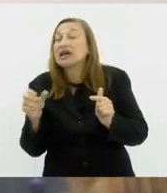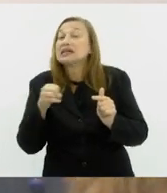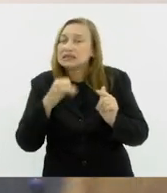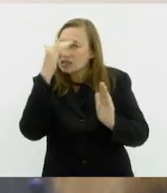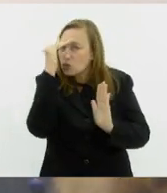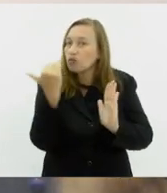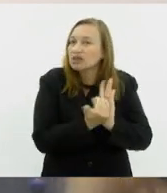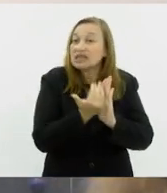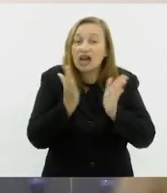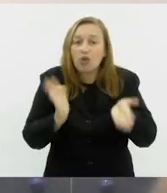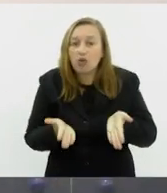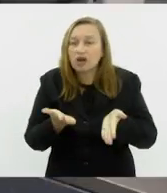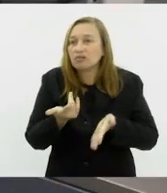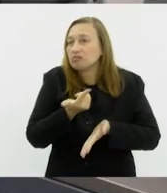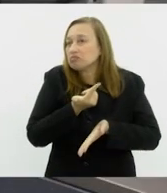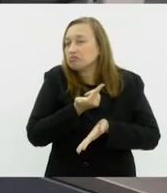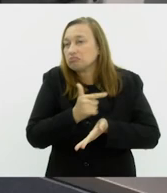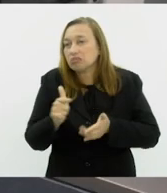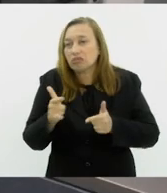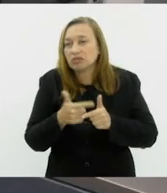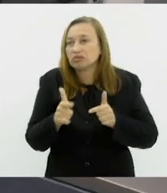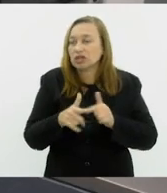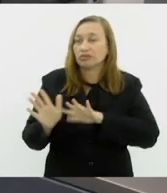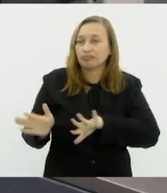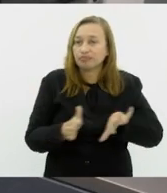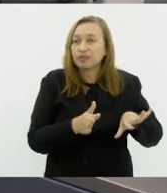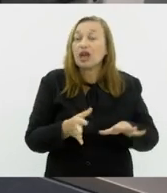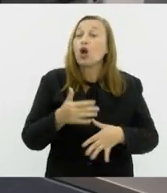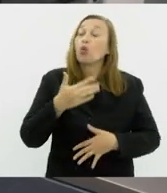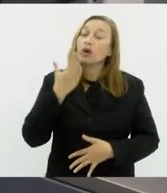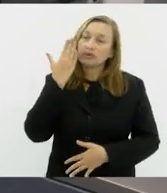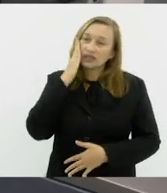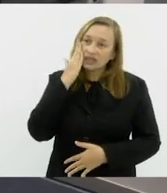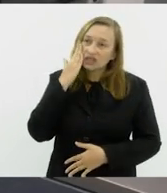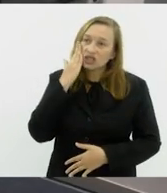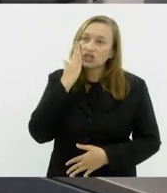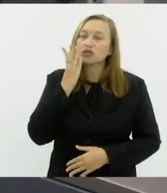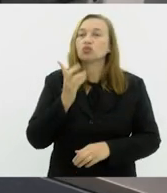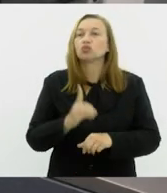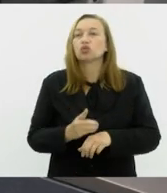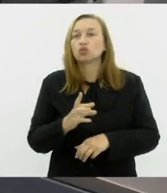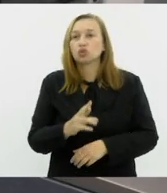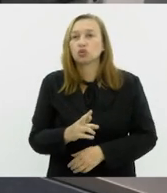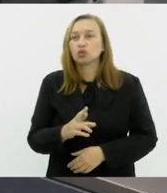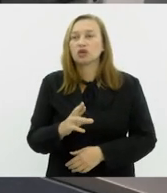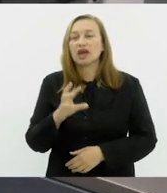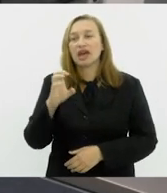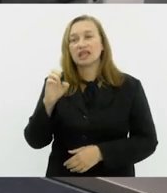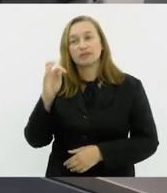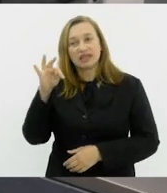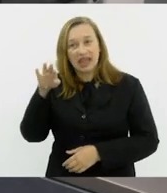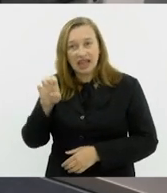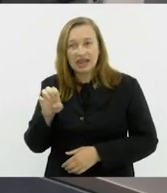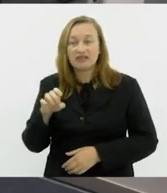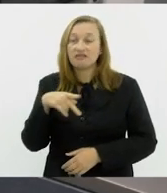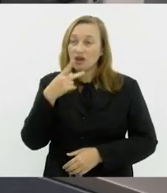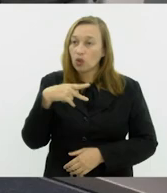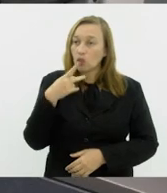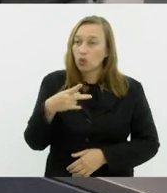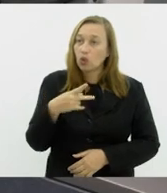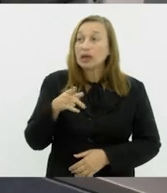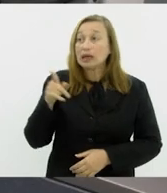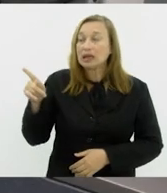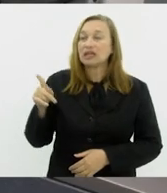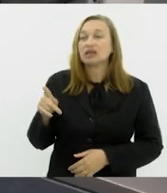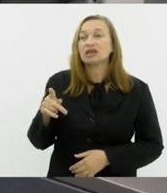está previsto, a gente não estaria aqui. O que eu entendi é que o doutor Spinelli falou, eu entendi que ele